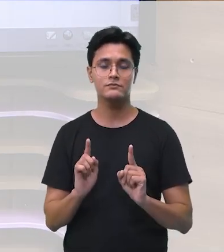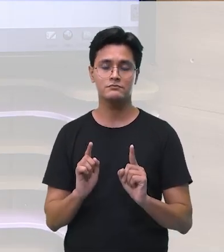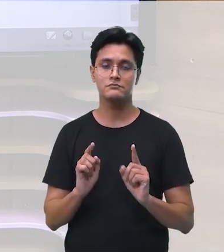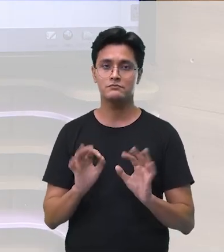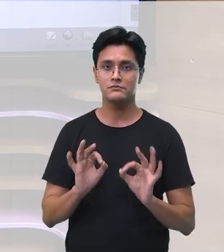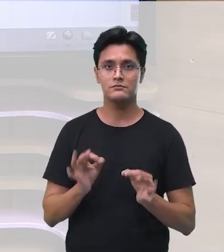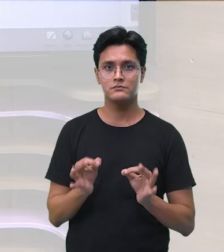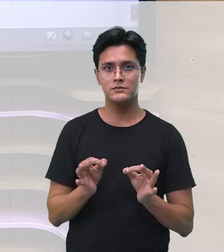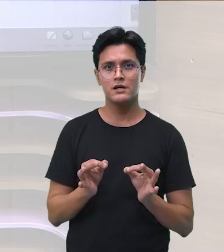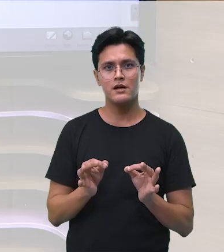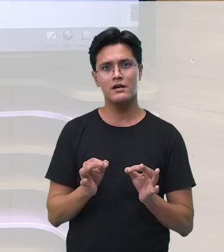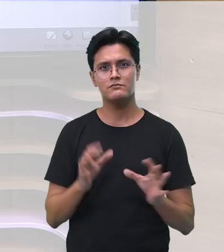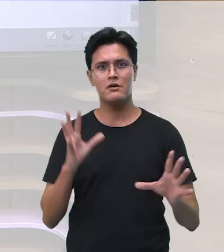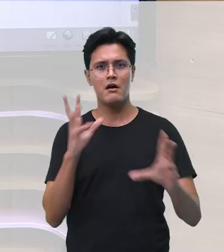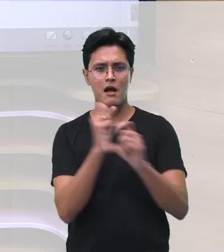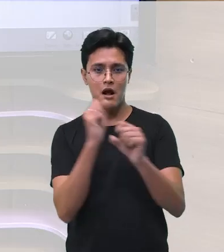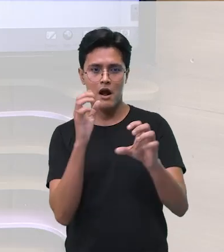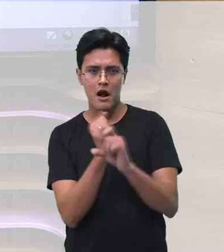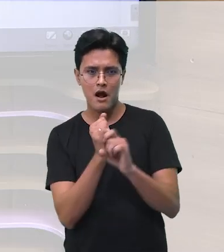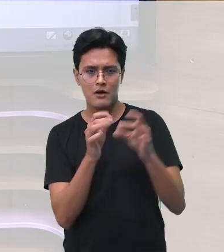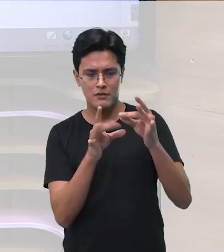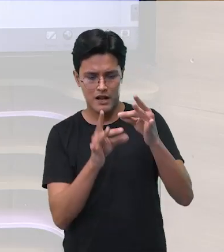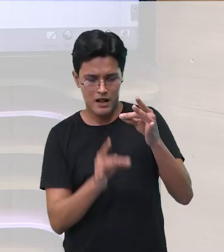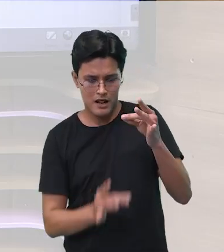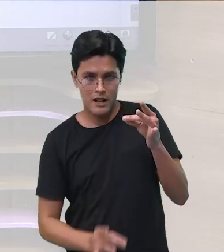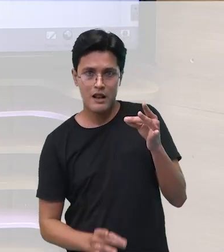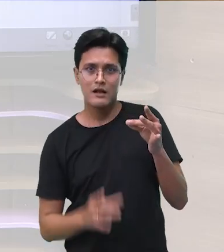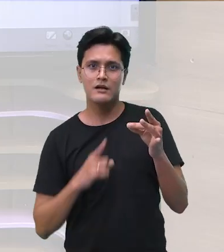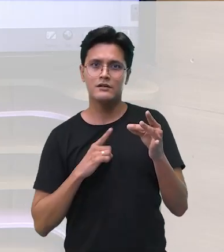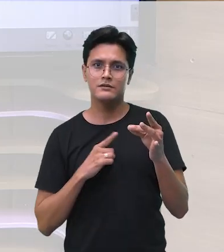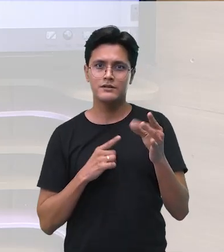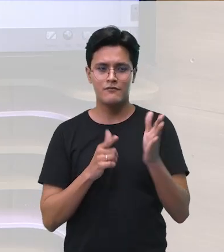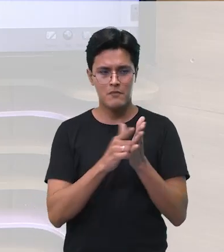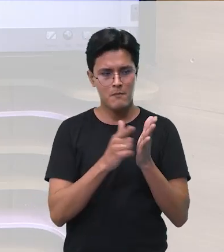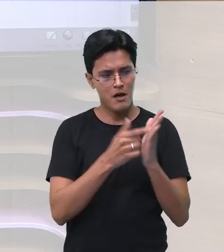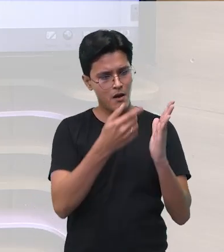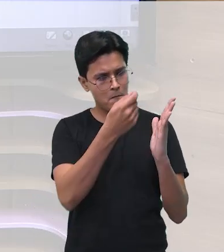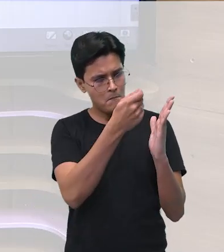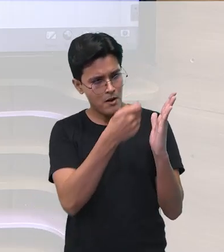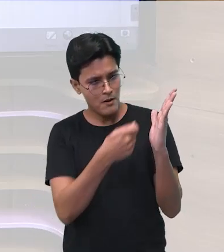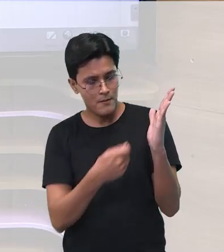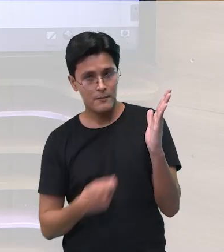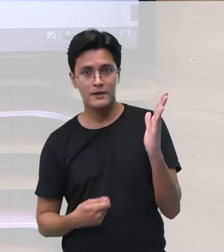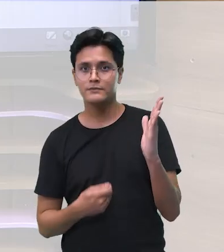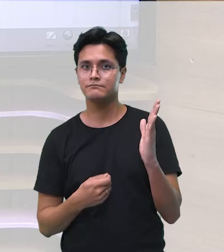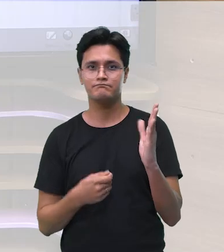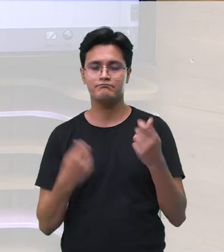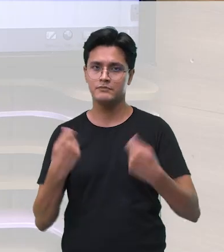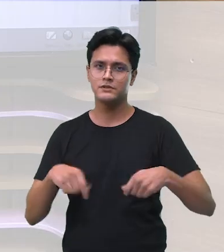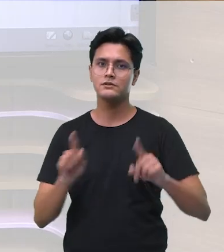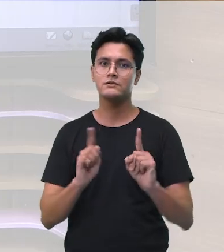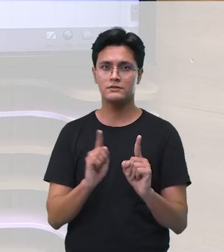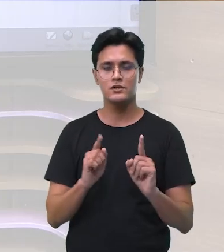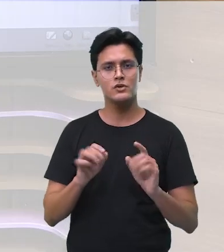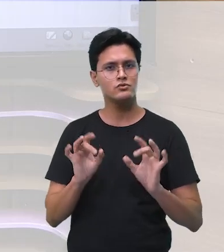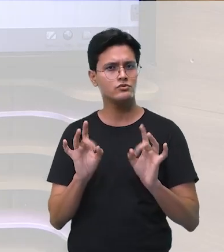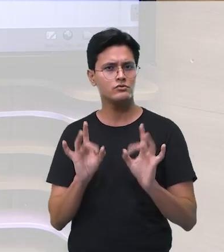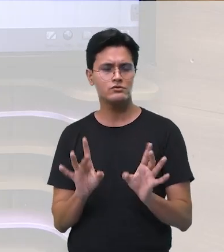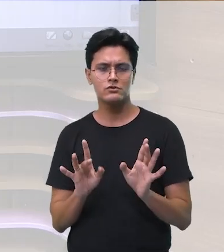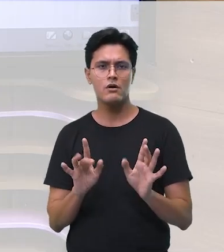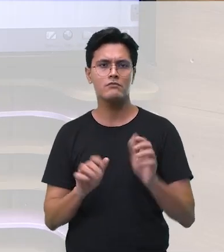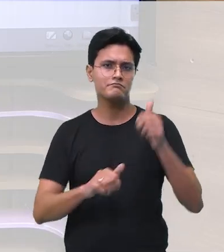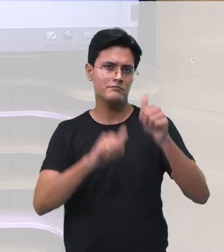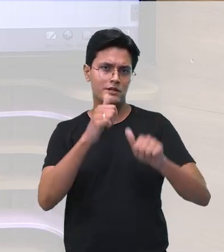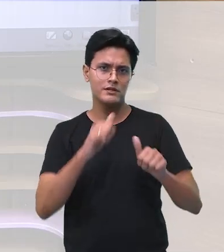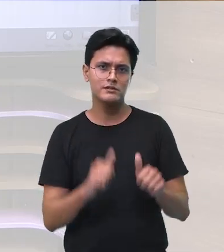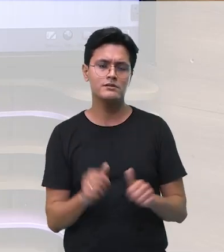fazer aqueles cálculos absurdos e enormes que levam uma folha inteira, tá? Então, você vai analisar, use aí